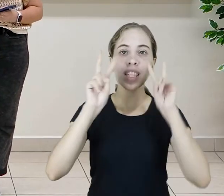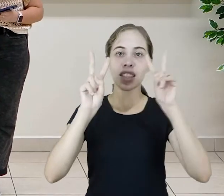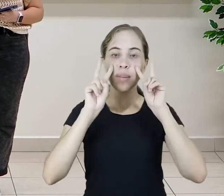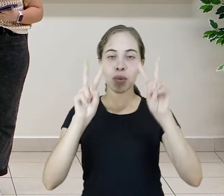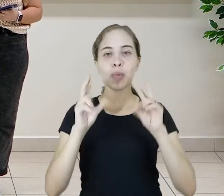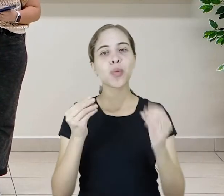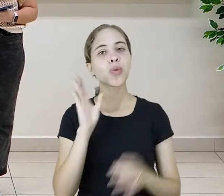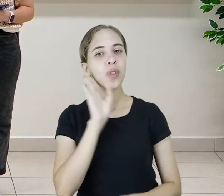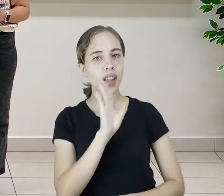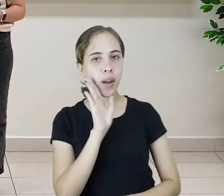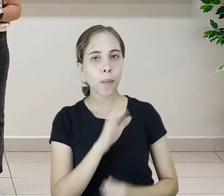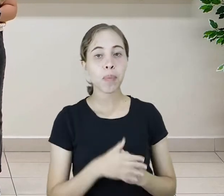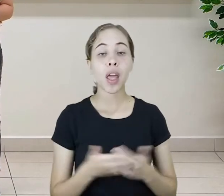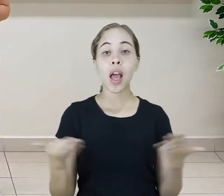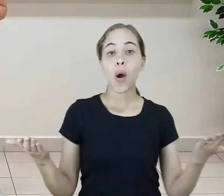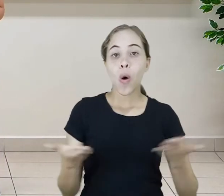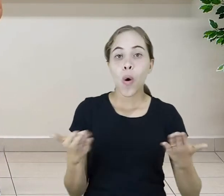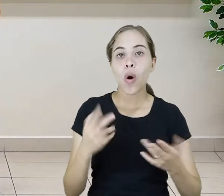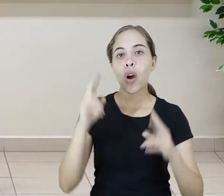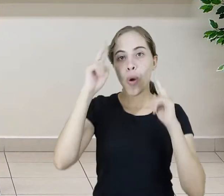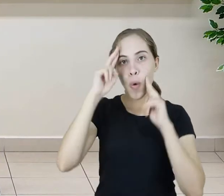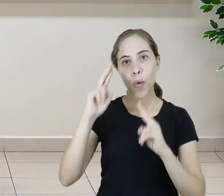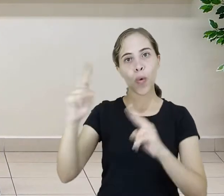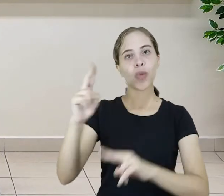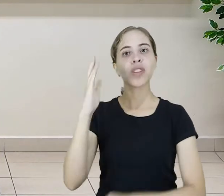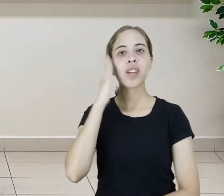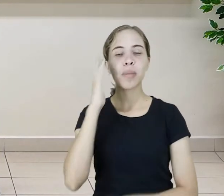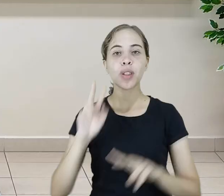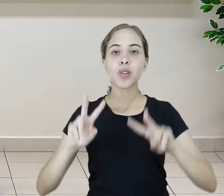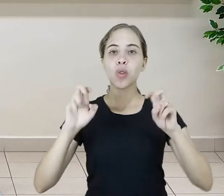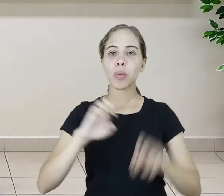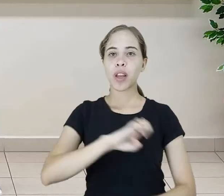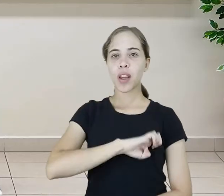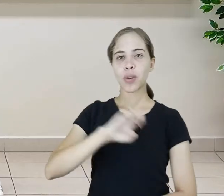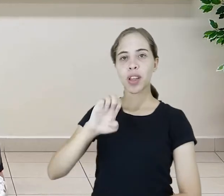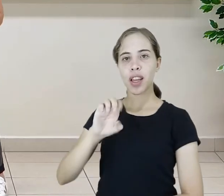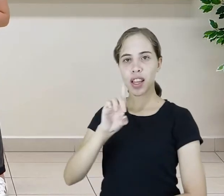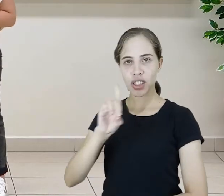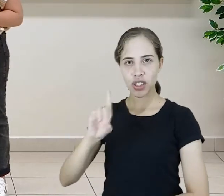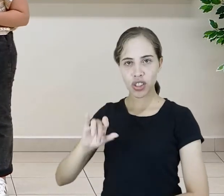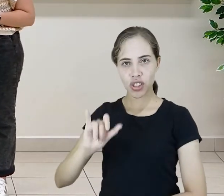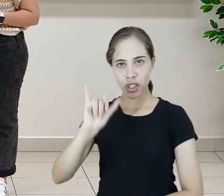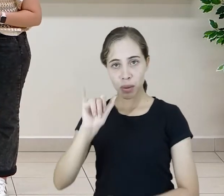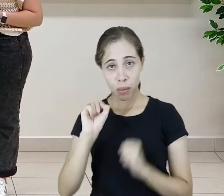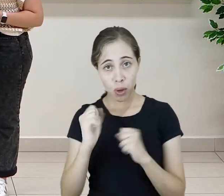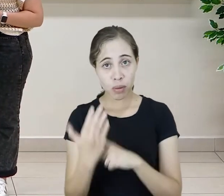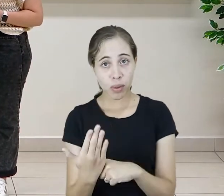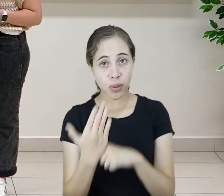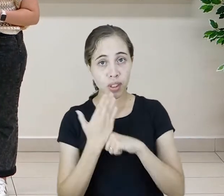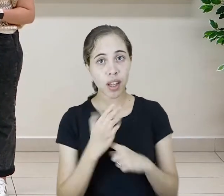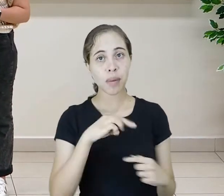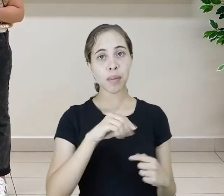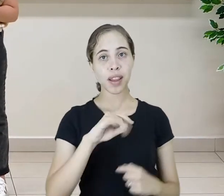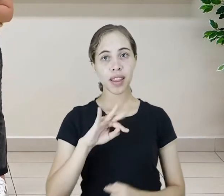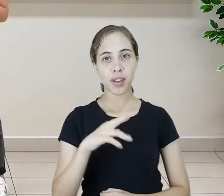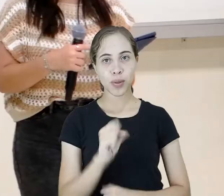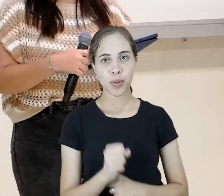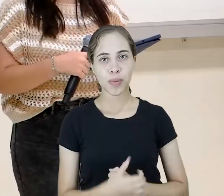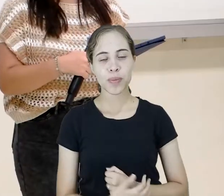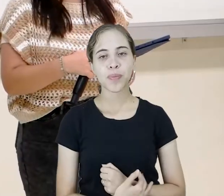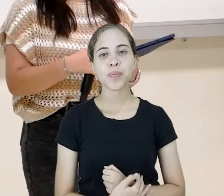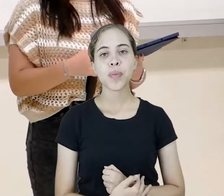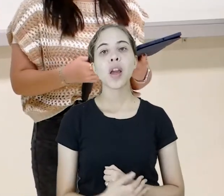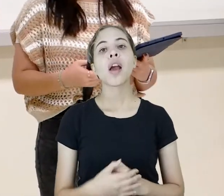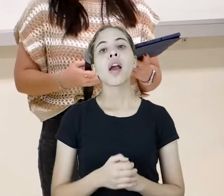muito legal. E agora vamos ter a honra de saber um pouco mais sobre o Elder Ed. Você poderia me ajudar, Matheus? Opa, claro.